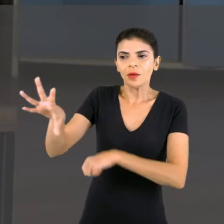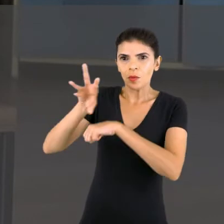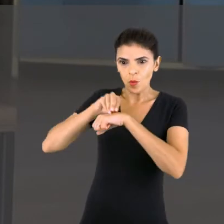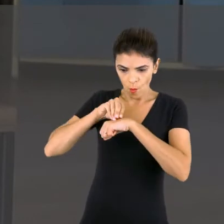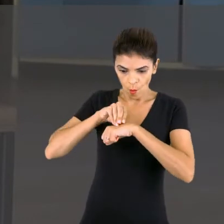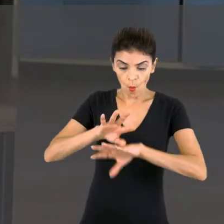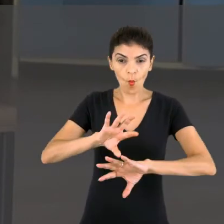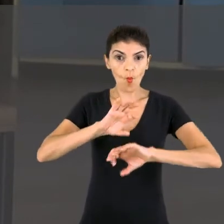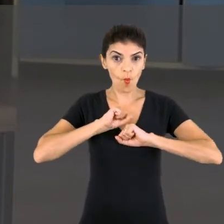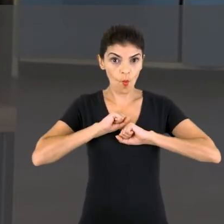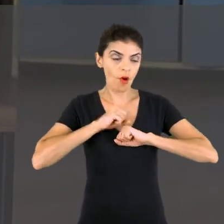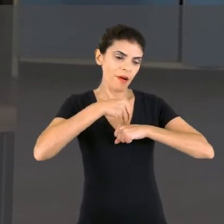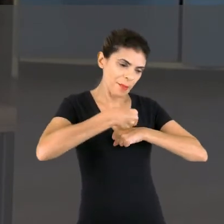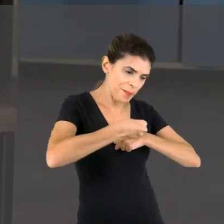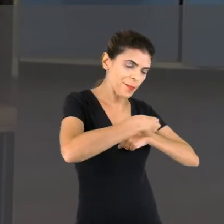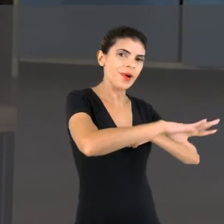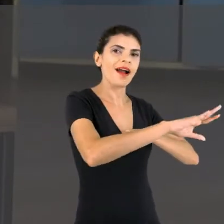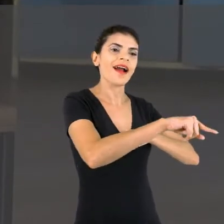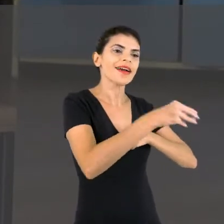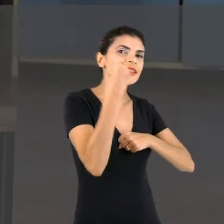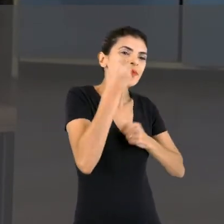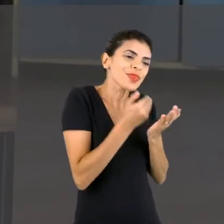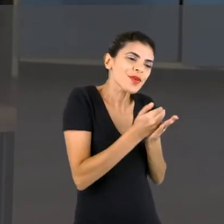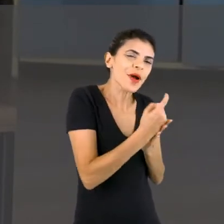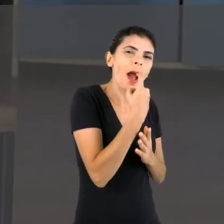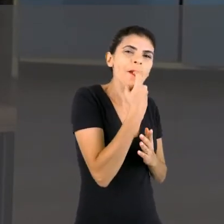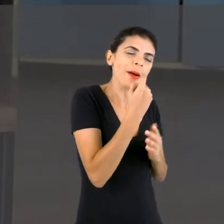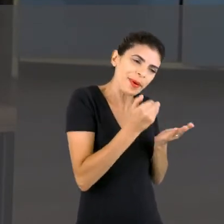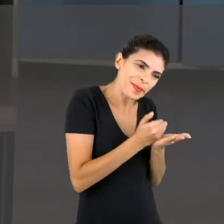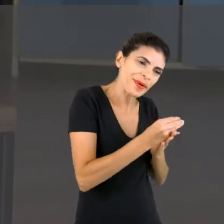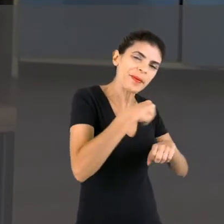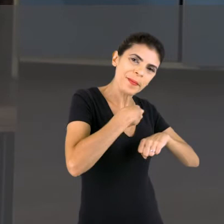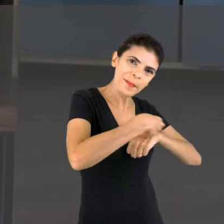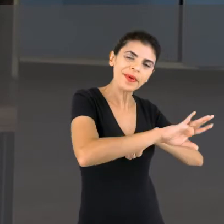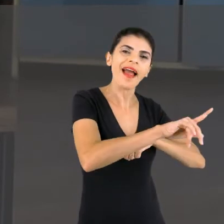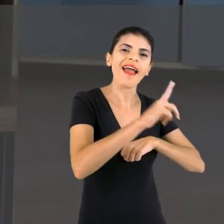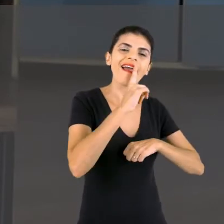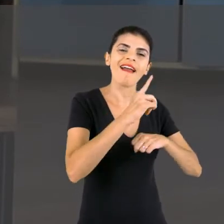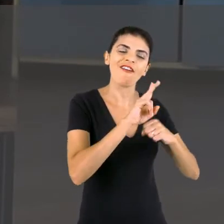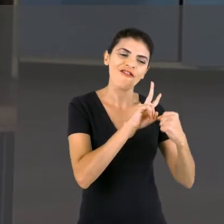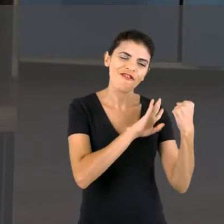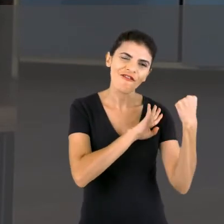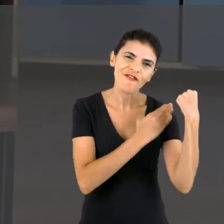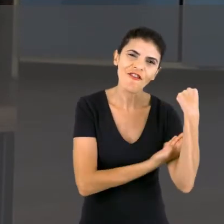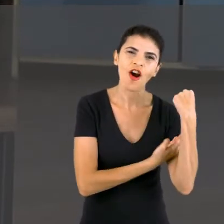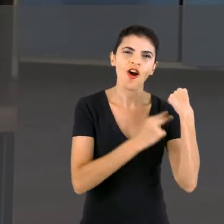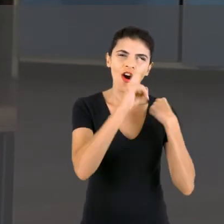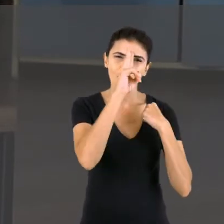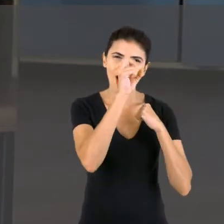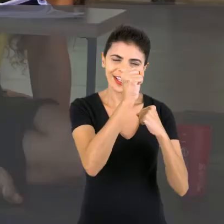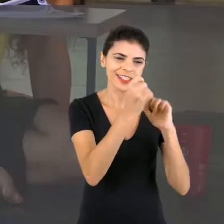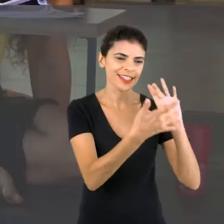passa o nosso conhecimento para quem está começando, está menos experiente que a gente. Então, isso também é fortalecer a rede. É muito